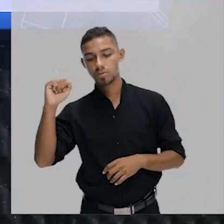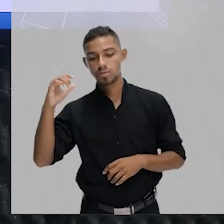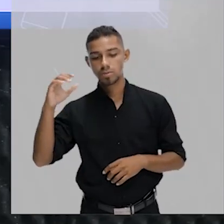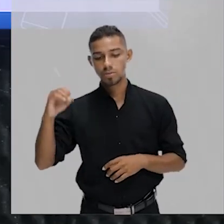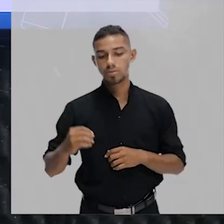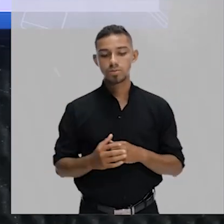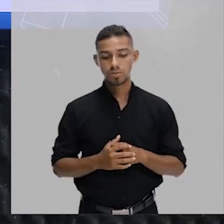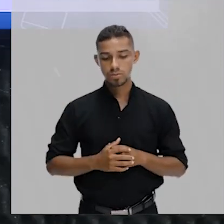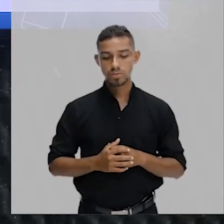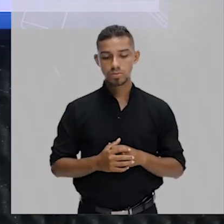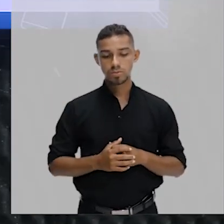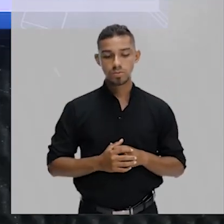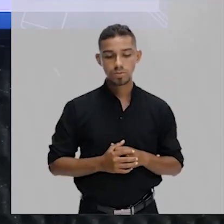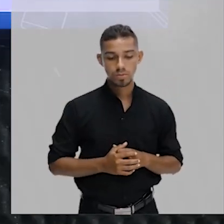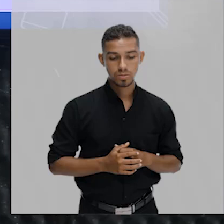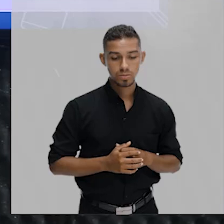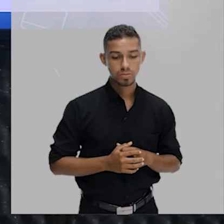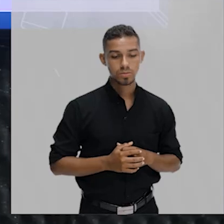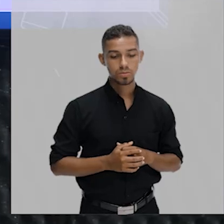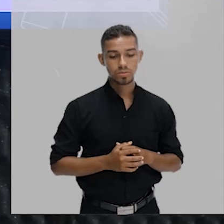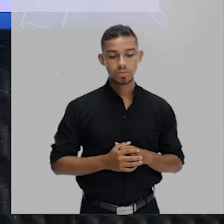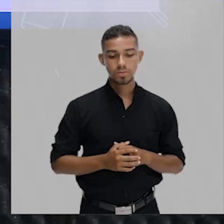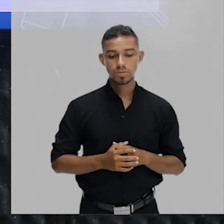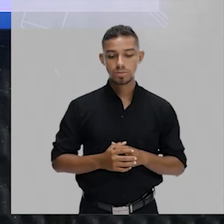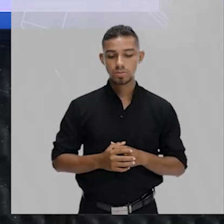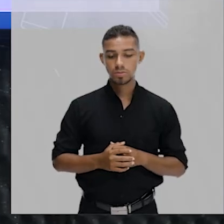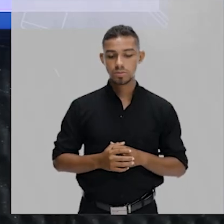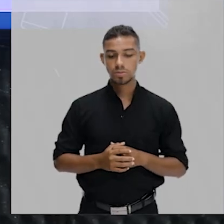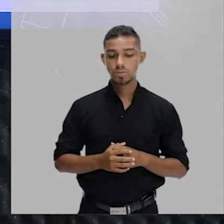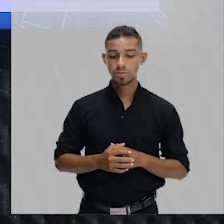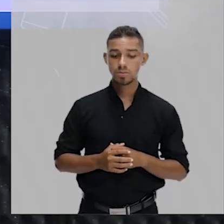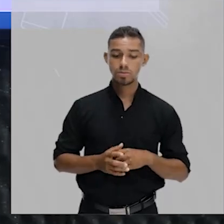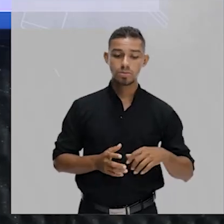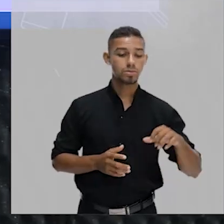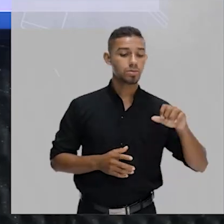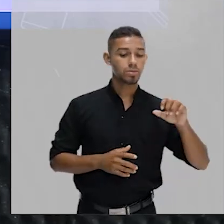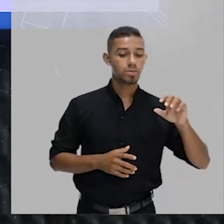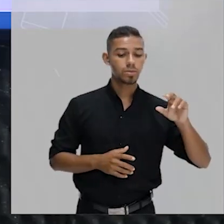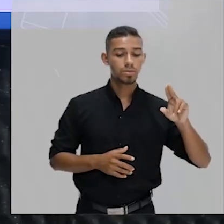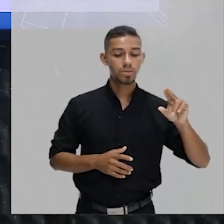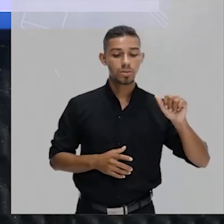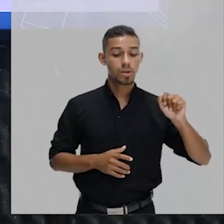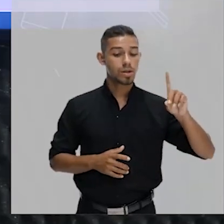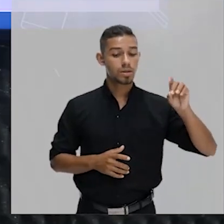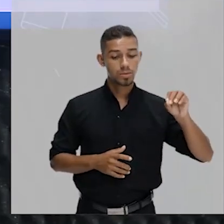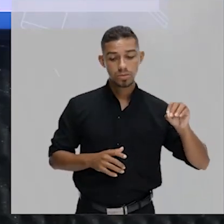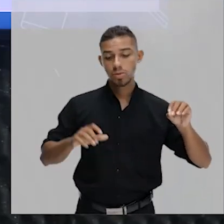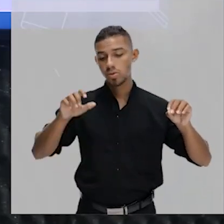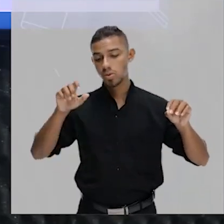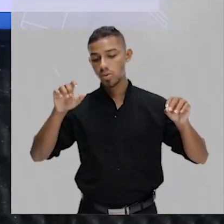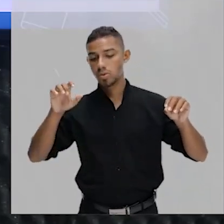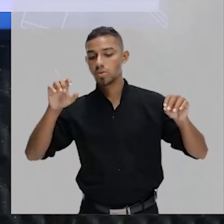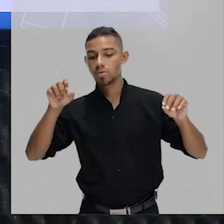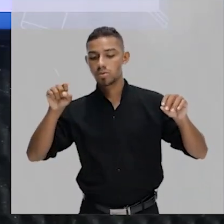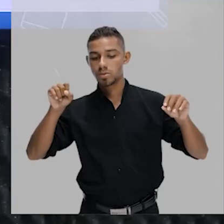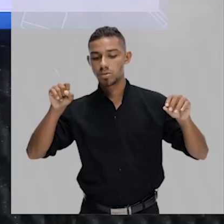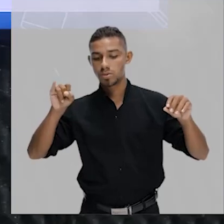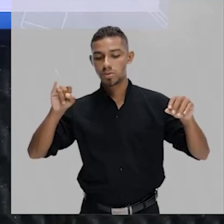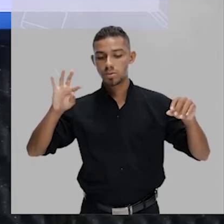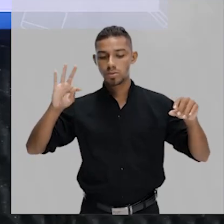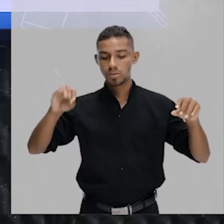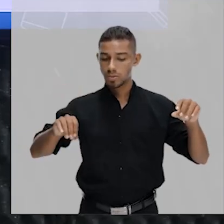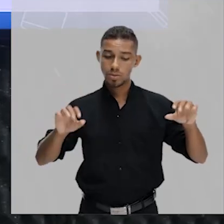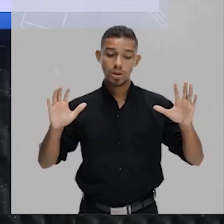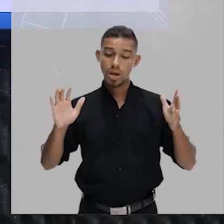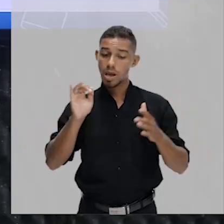Situar, situado ou cito. Suspeitar, suspeitado ou suspeito. Então, aqui, exemplo